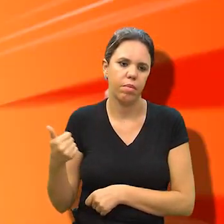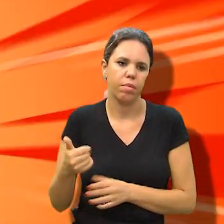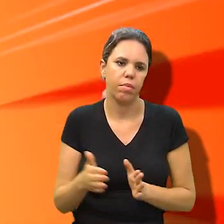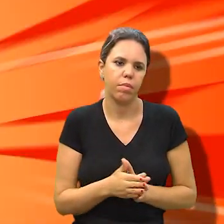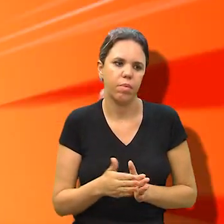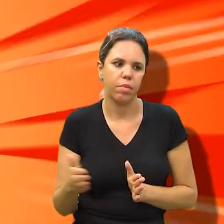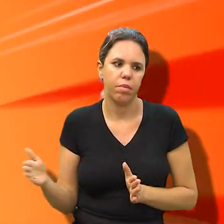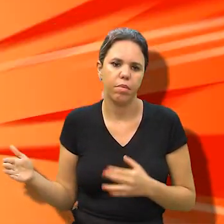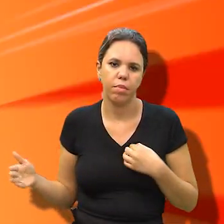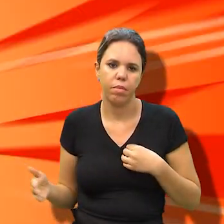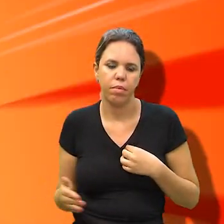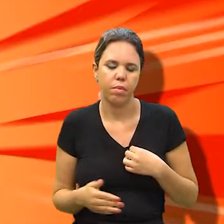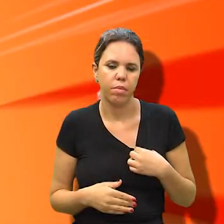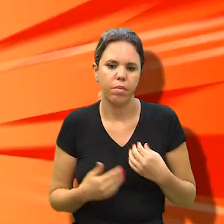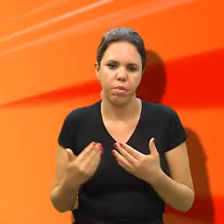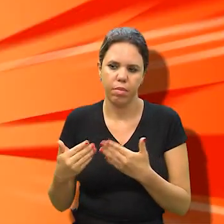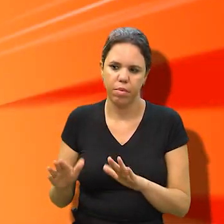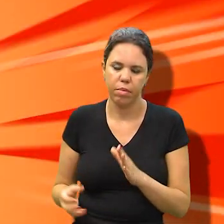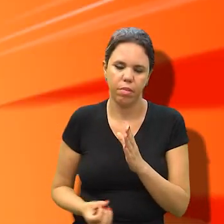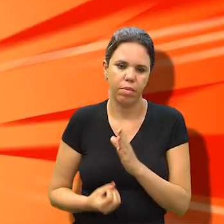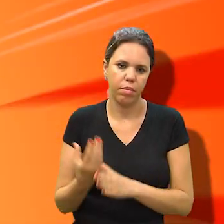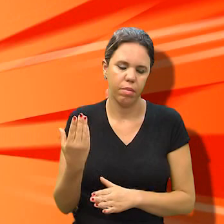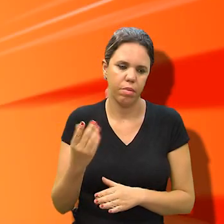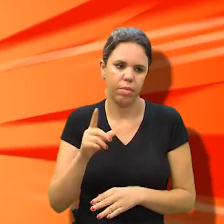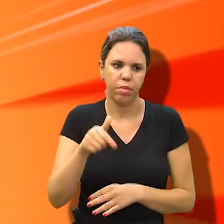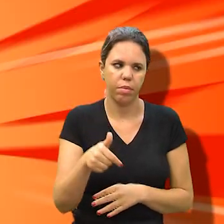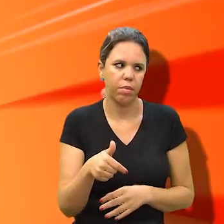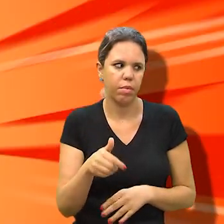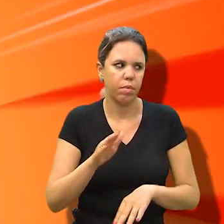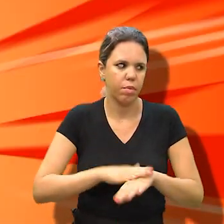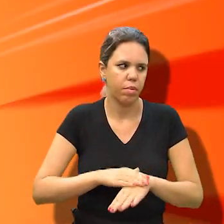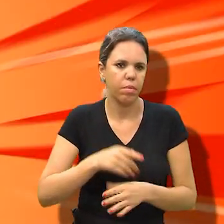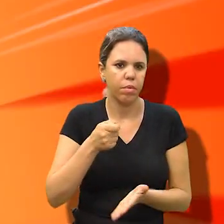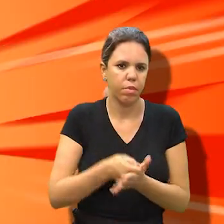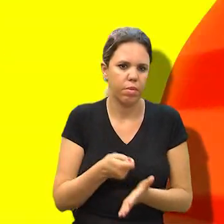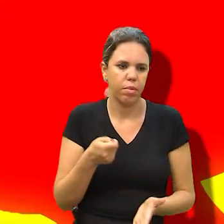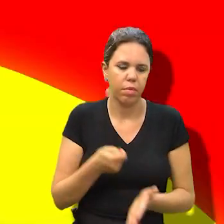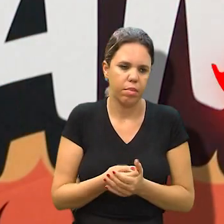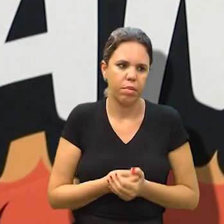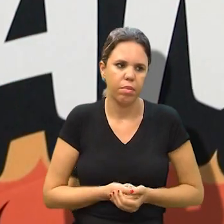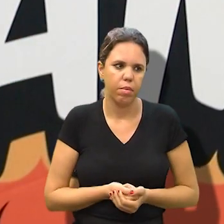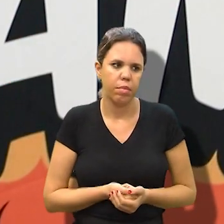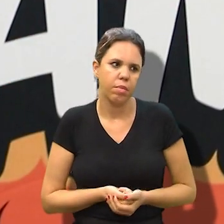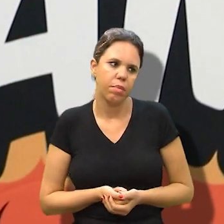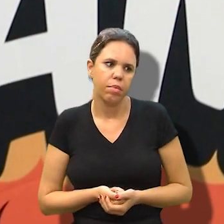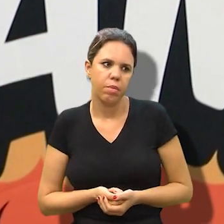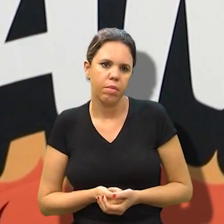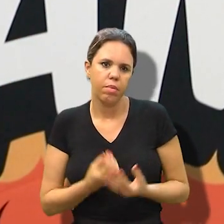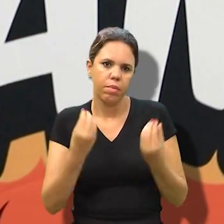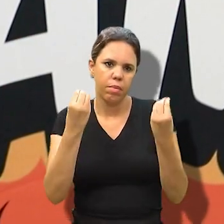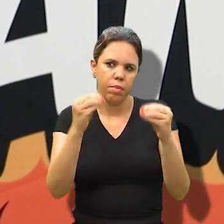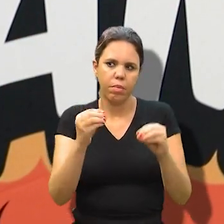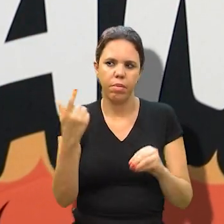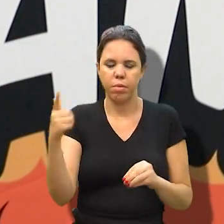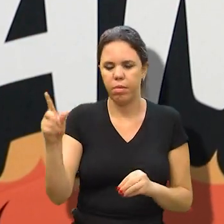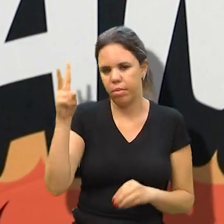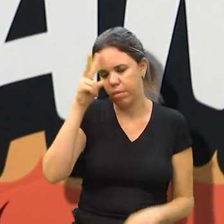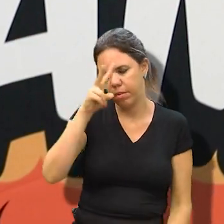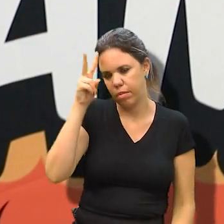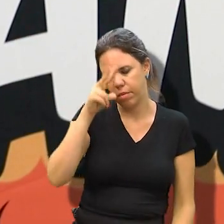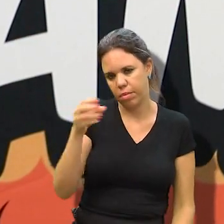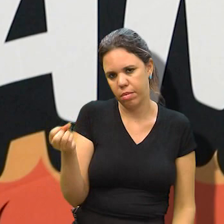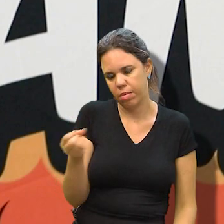no primeiro lançamento, e aí o autor é obrigado a colocar